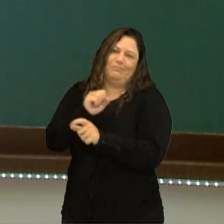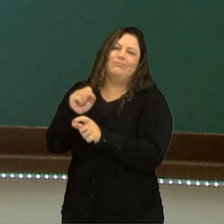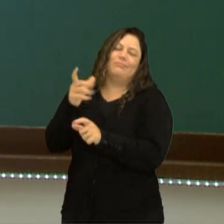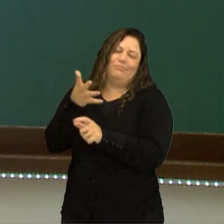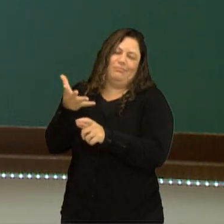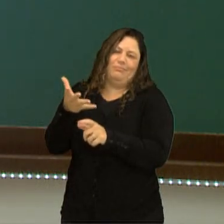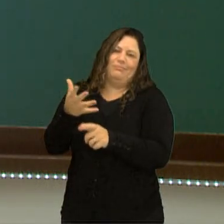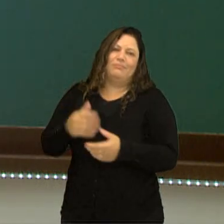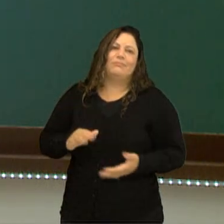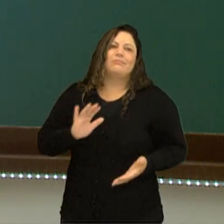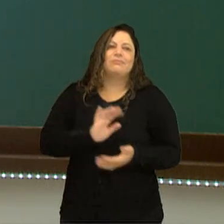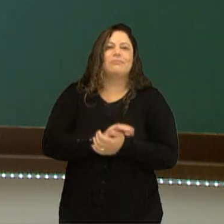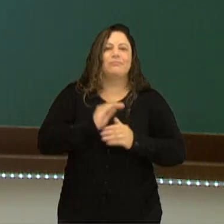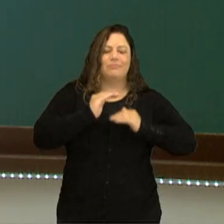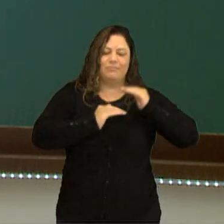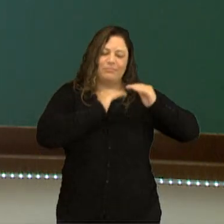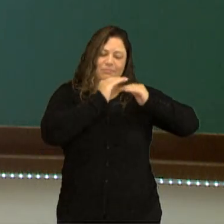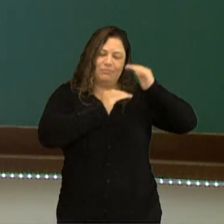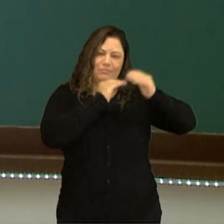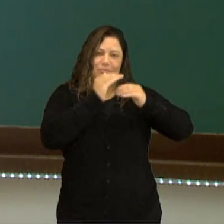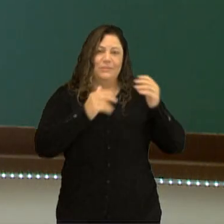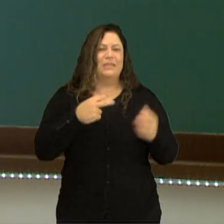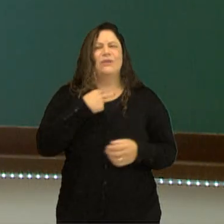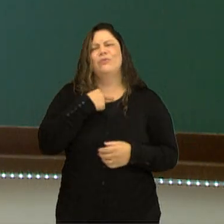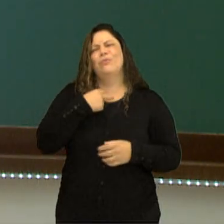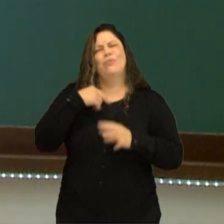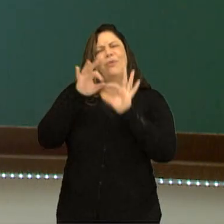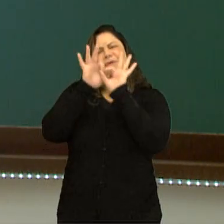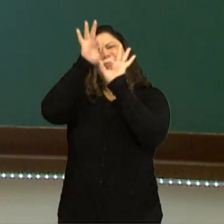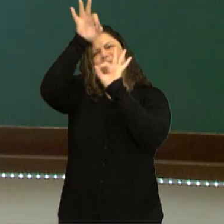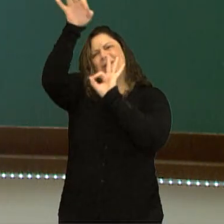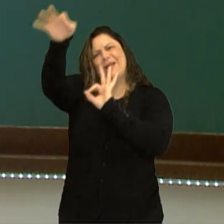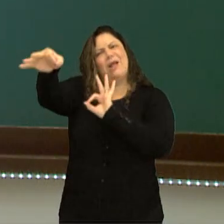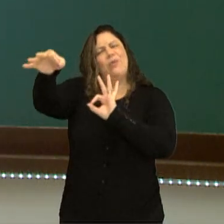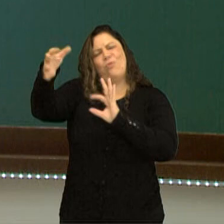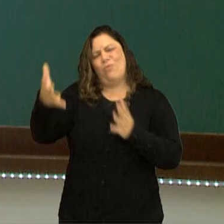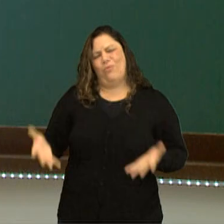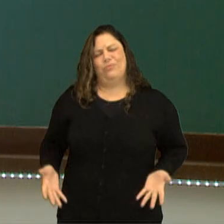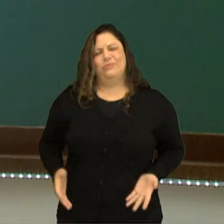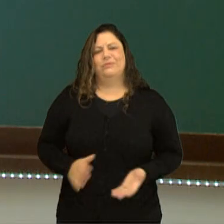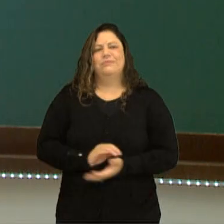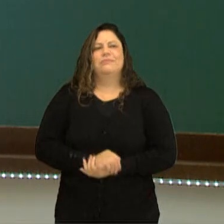certa forma, é o quê? Para dizer que ele não pode ficar longe do seu amor.